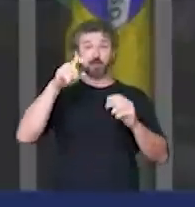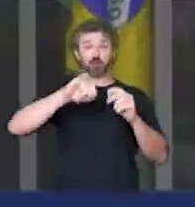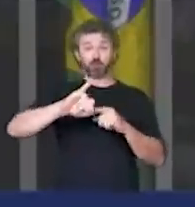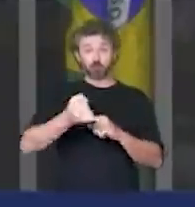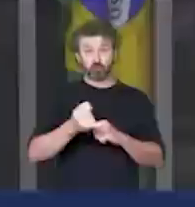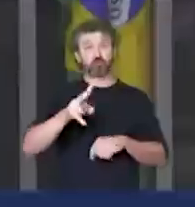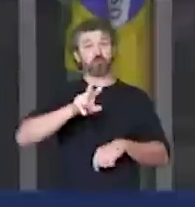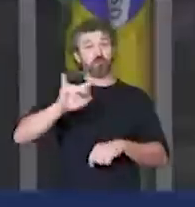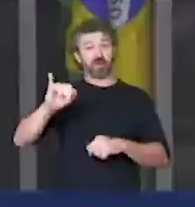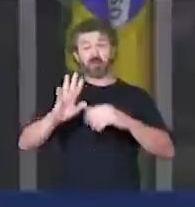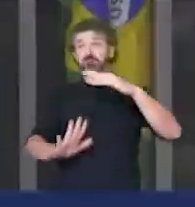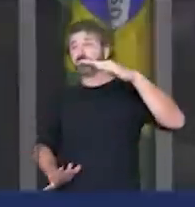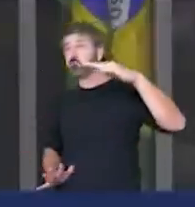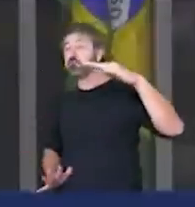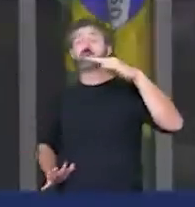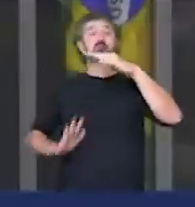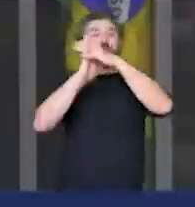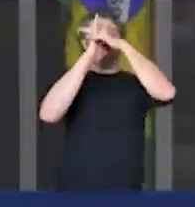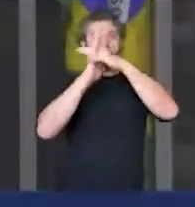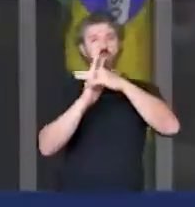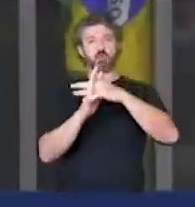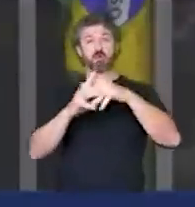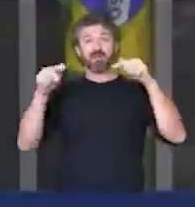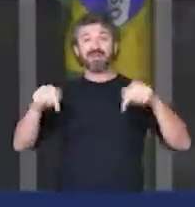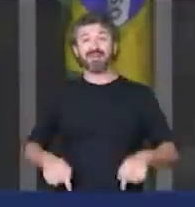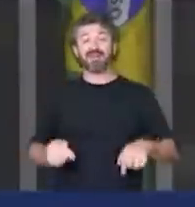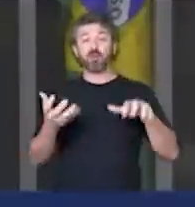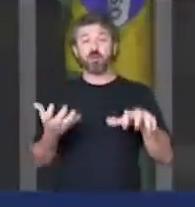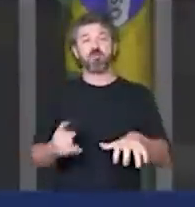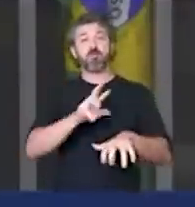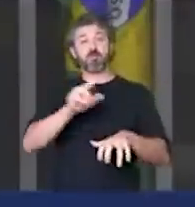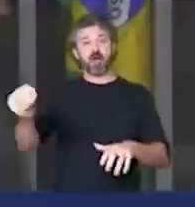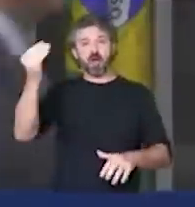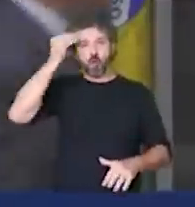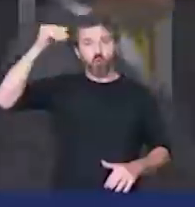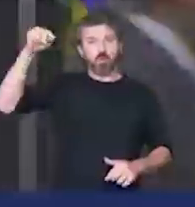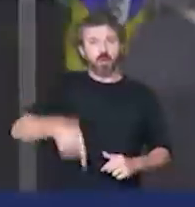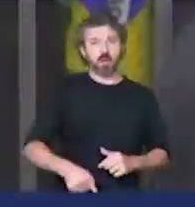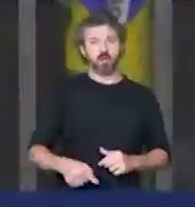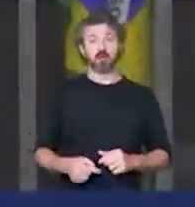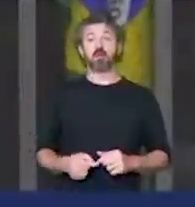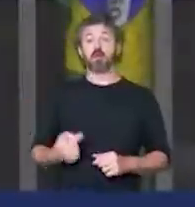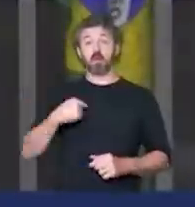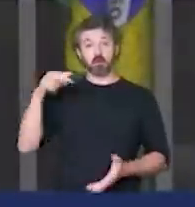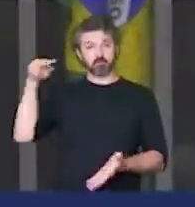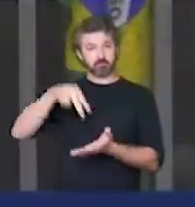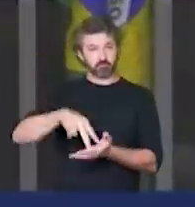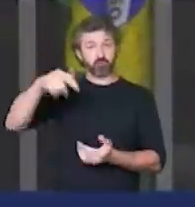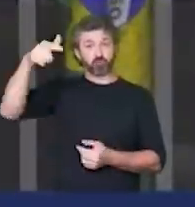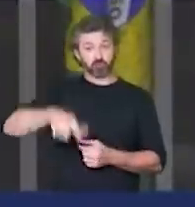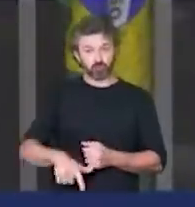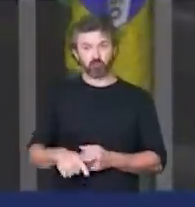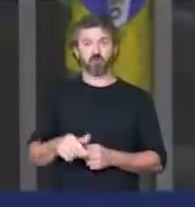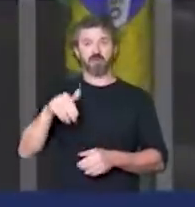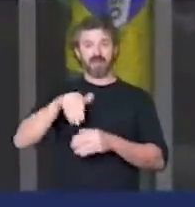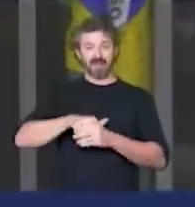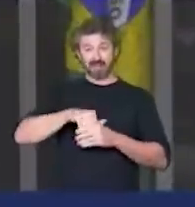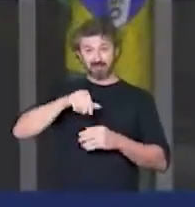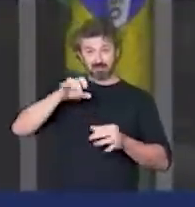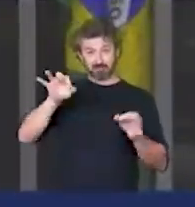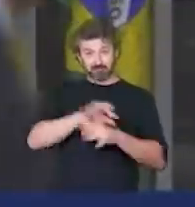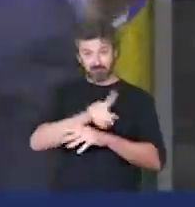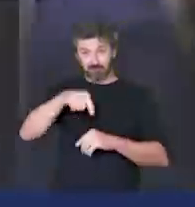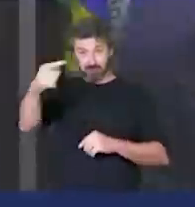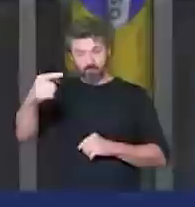de juros vai bater recorde, e este parlamento será o responsável. Voltarei aqui após as